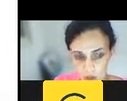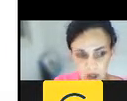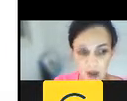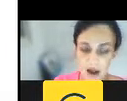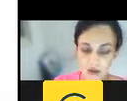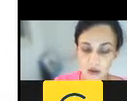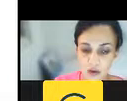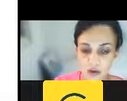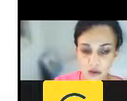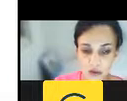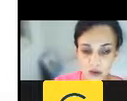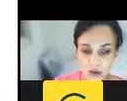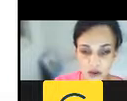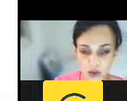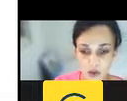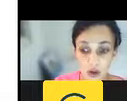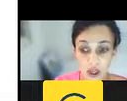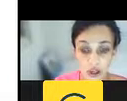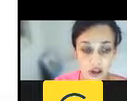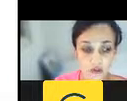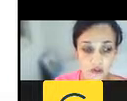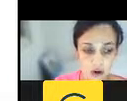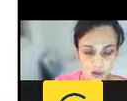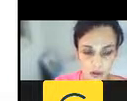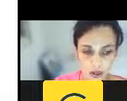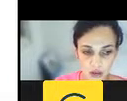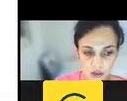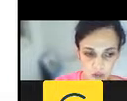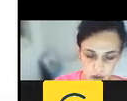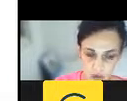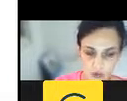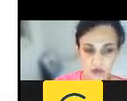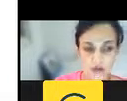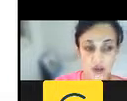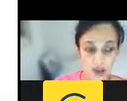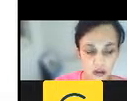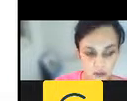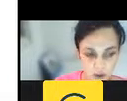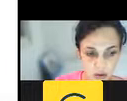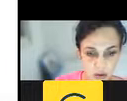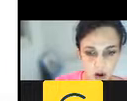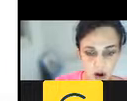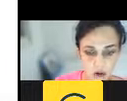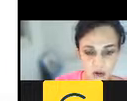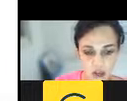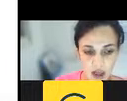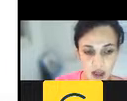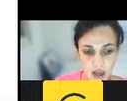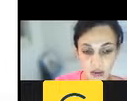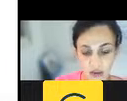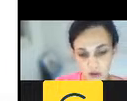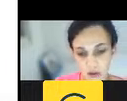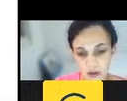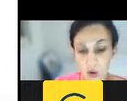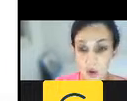o trabalho como princípio educativo e de que forma que esses conteúdos eles vão auxiliar